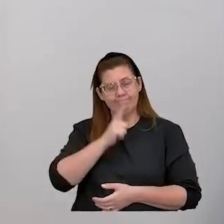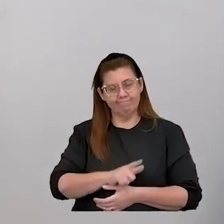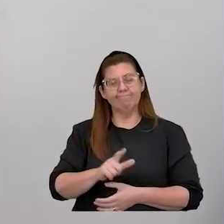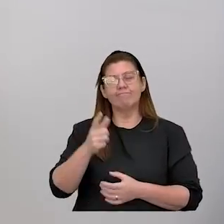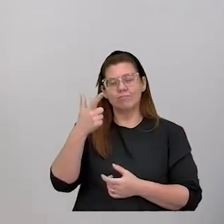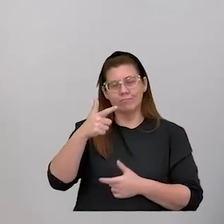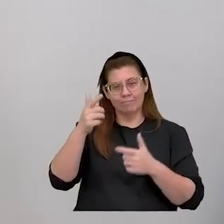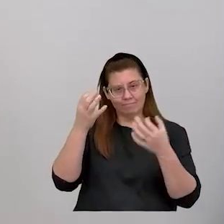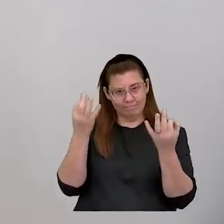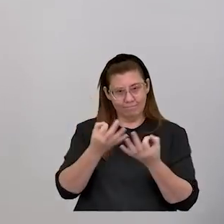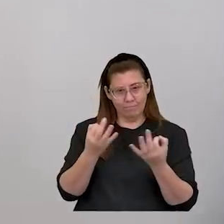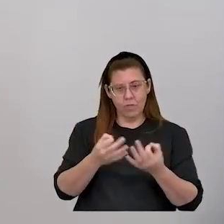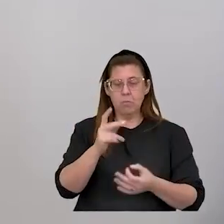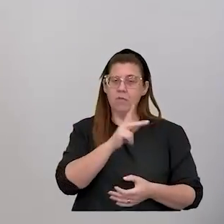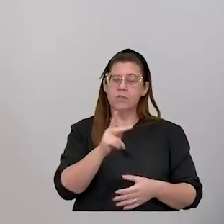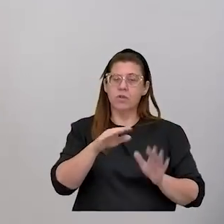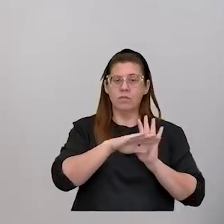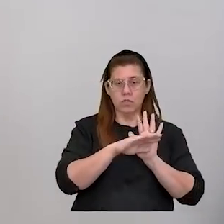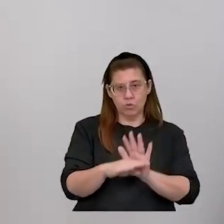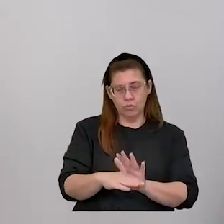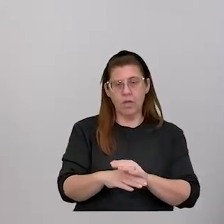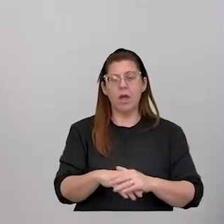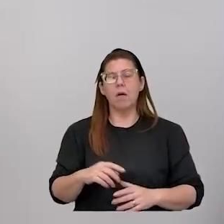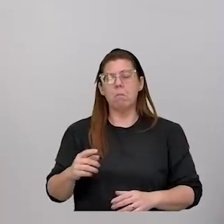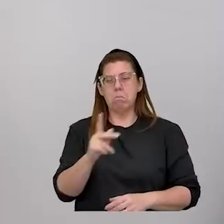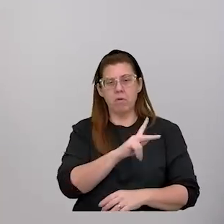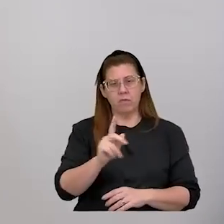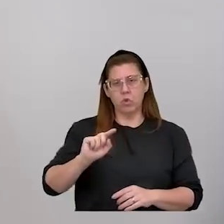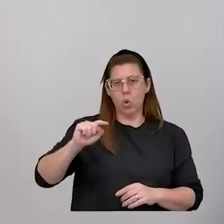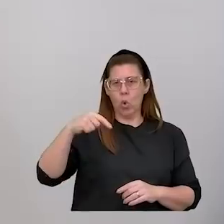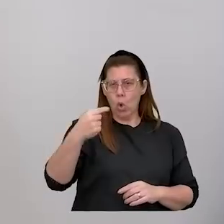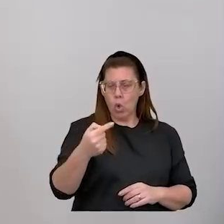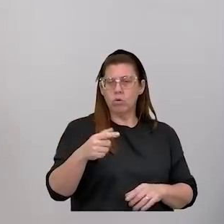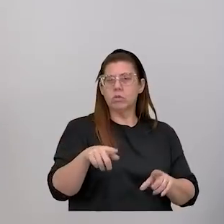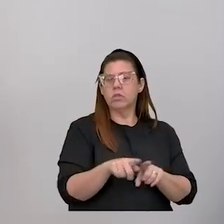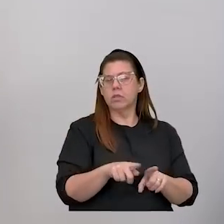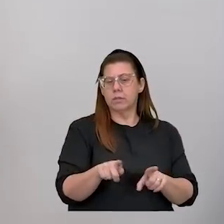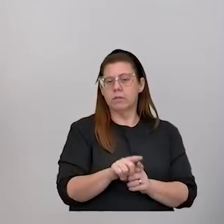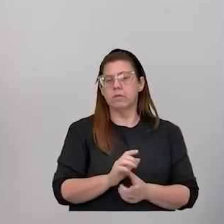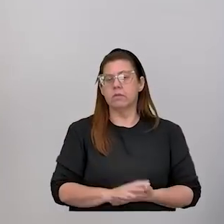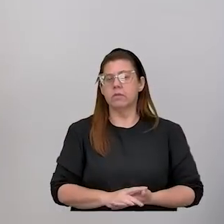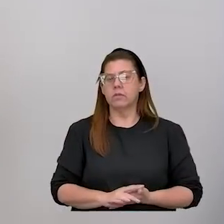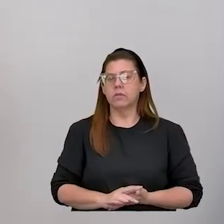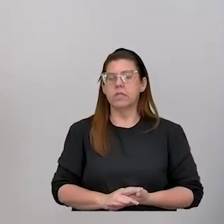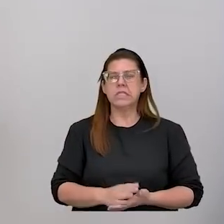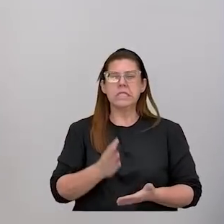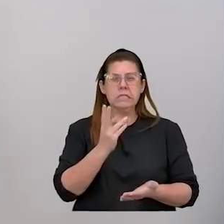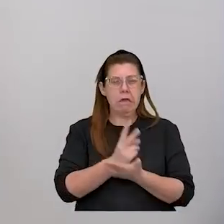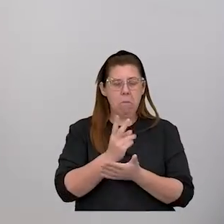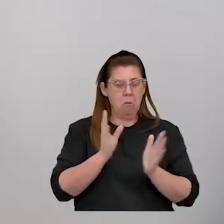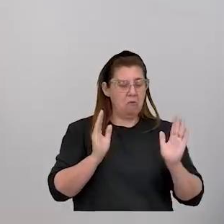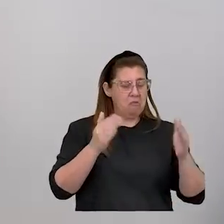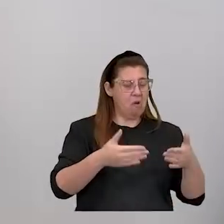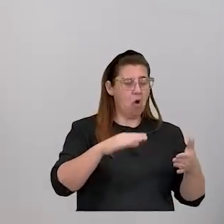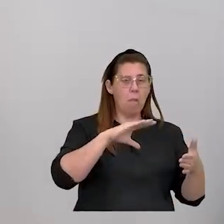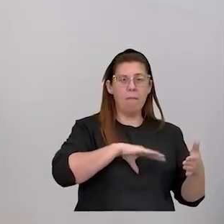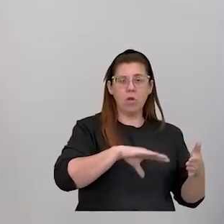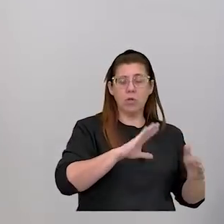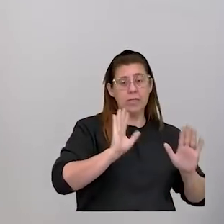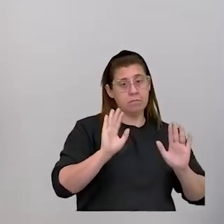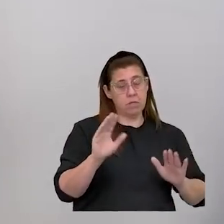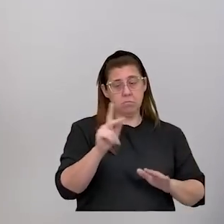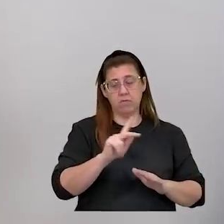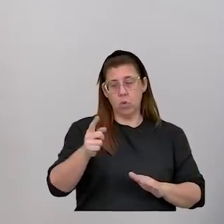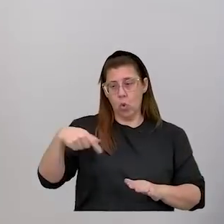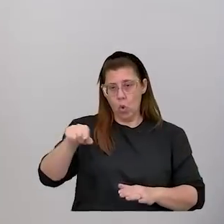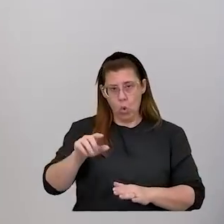né? A Proética vai te auxiliar, outros professores também de outras áreas, que geralmente a gente foca muito no português, né? Mas os professores das outras áreas,